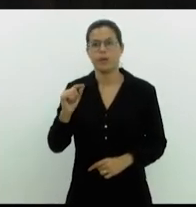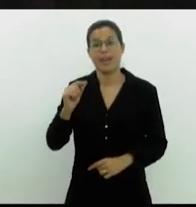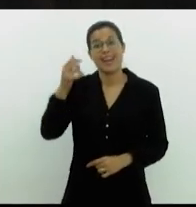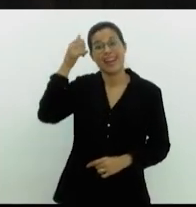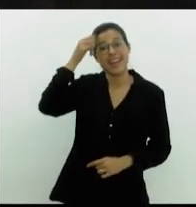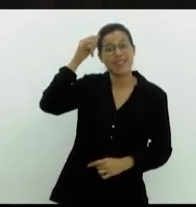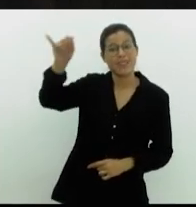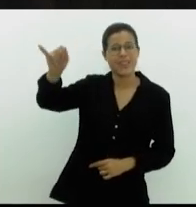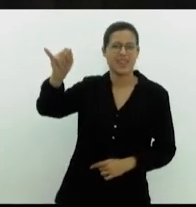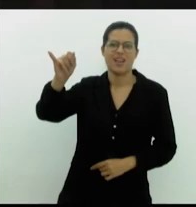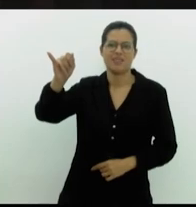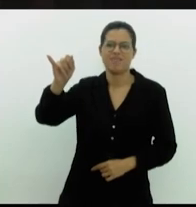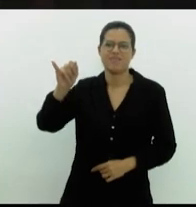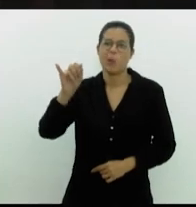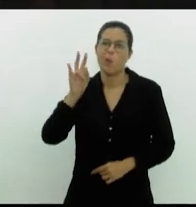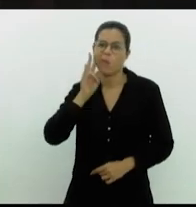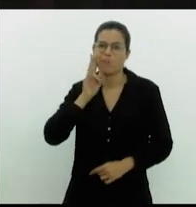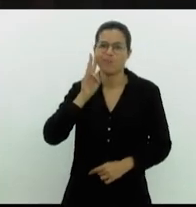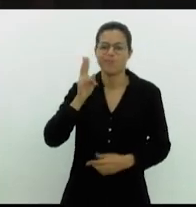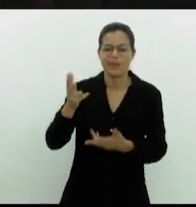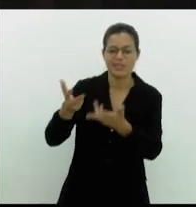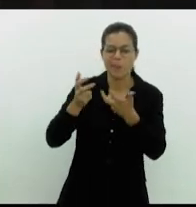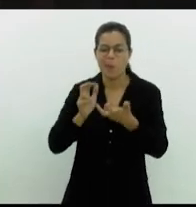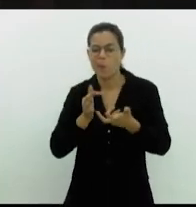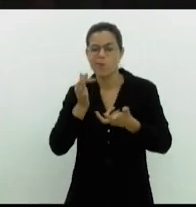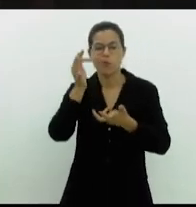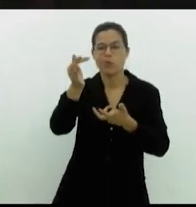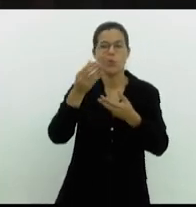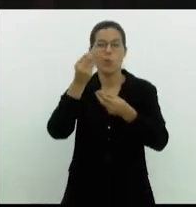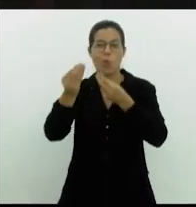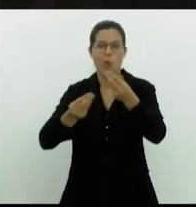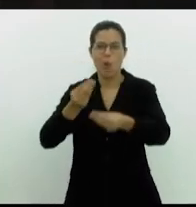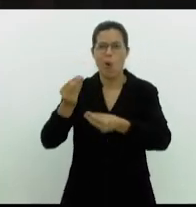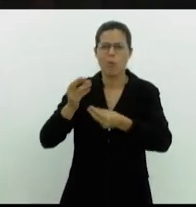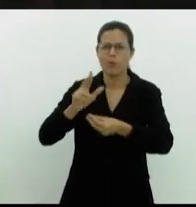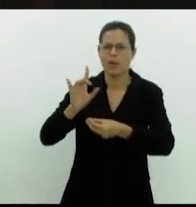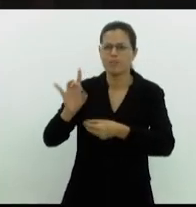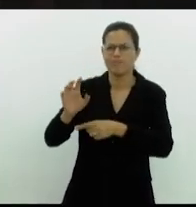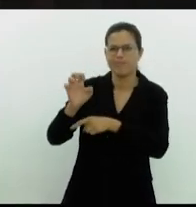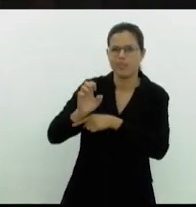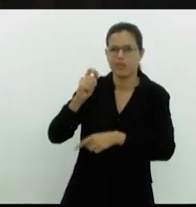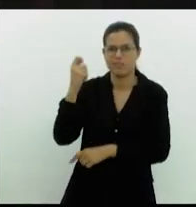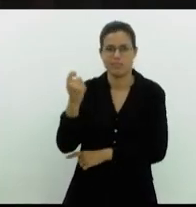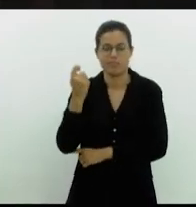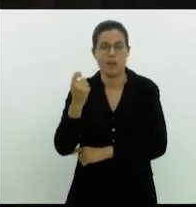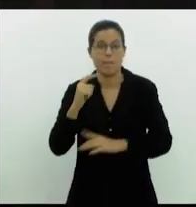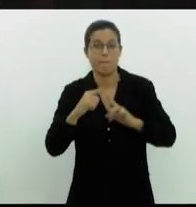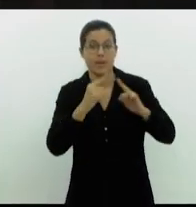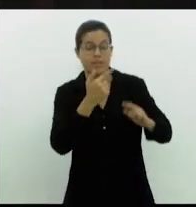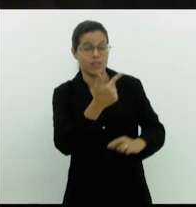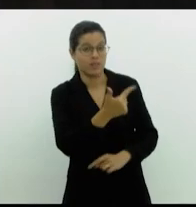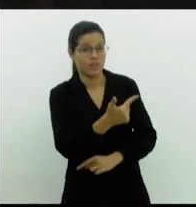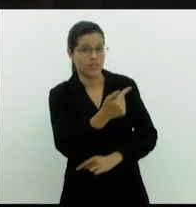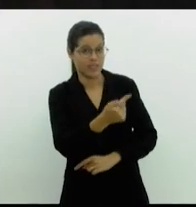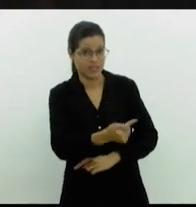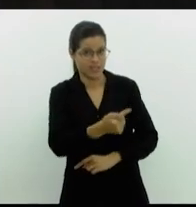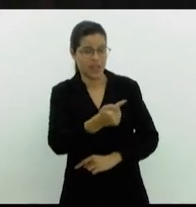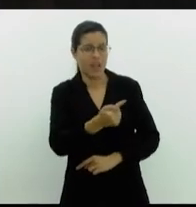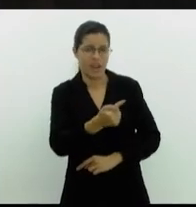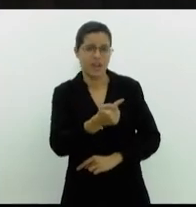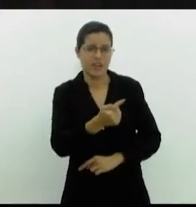para o futuro, não só do Rio Grande do Sul, mas das 27